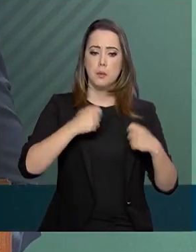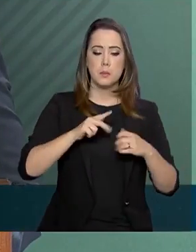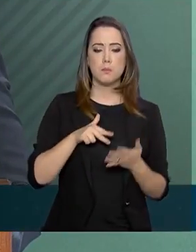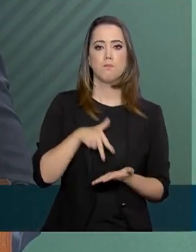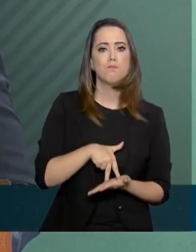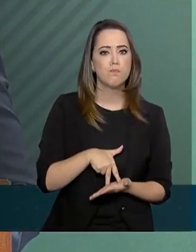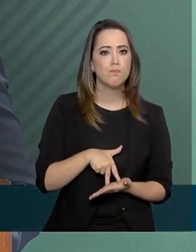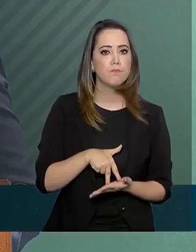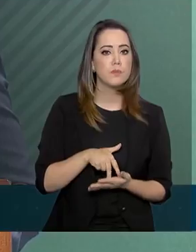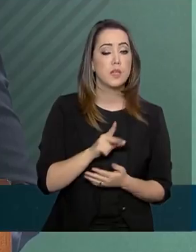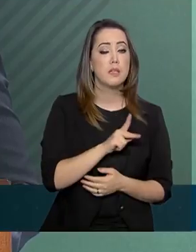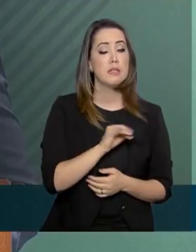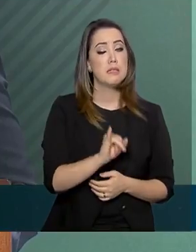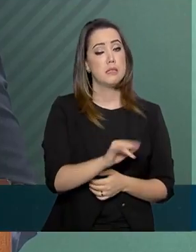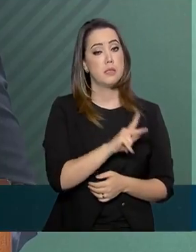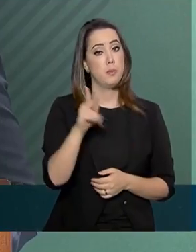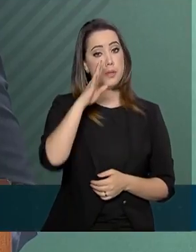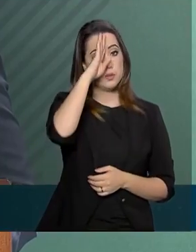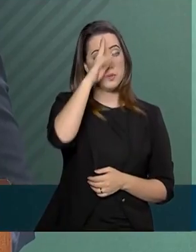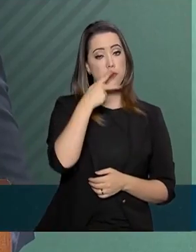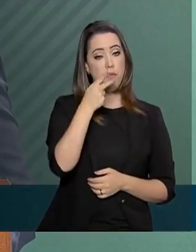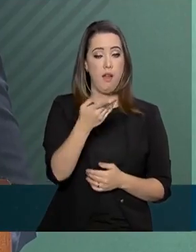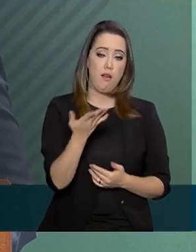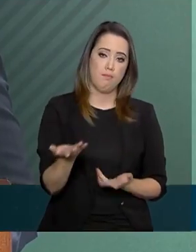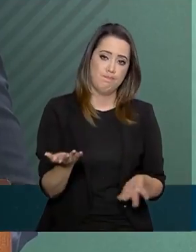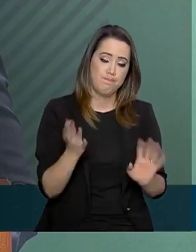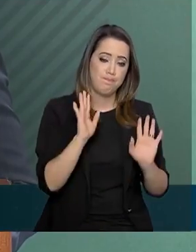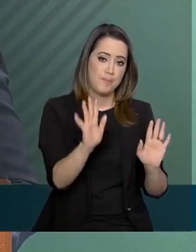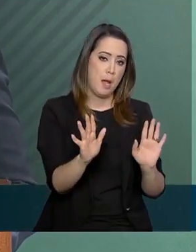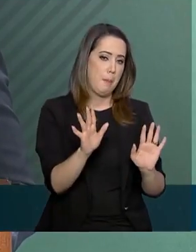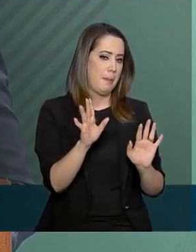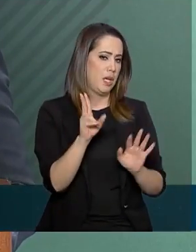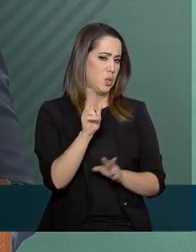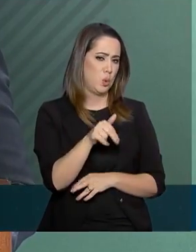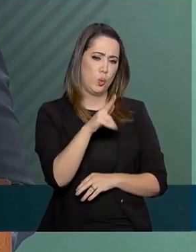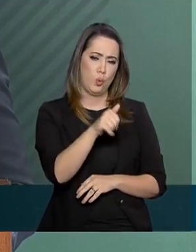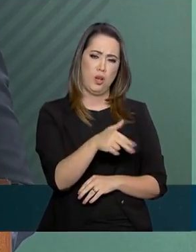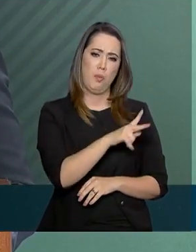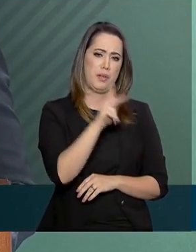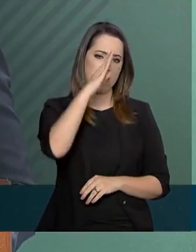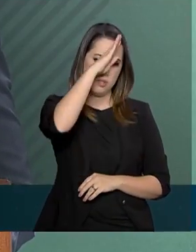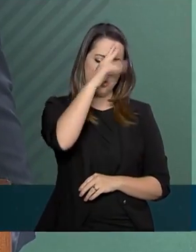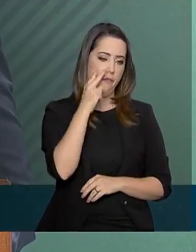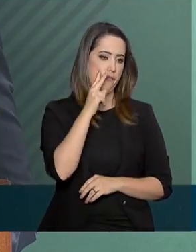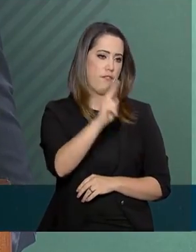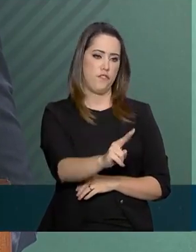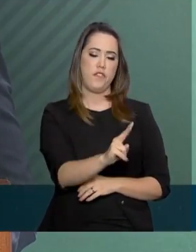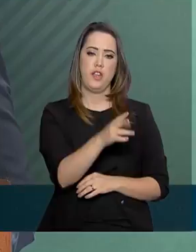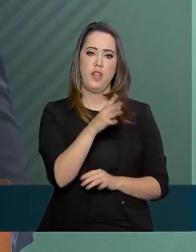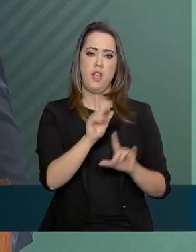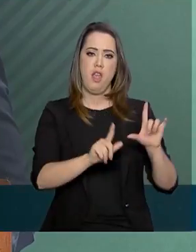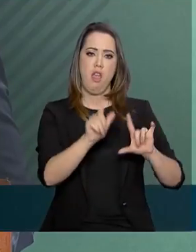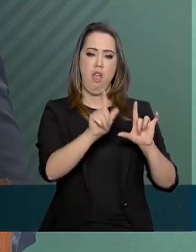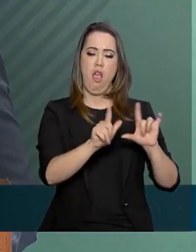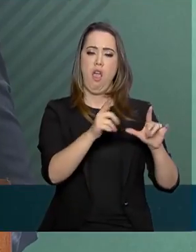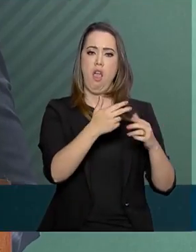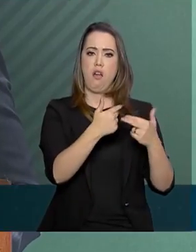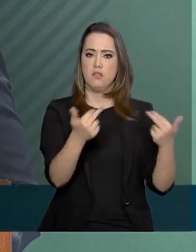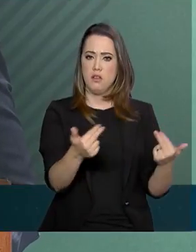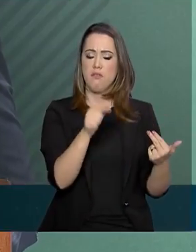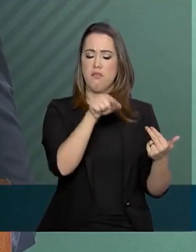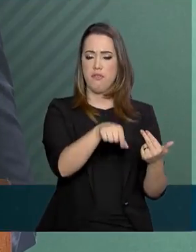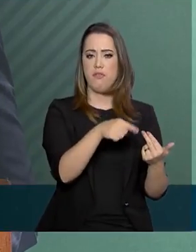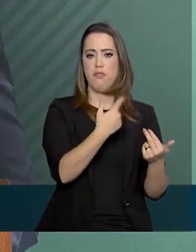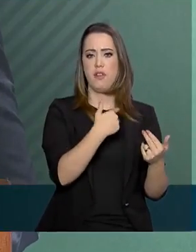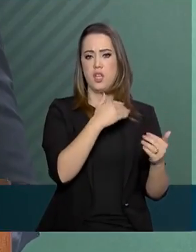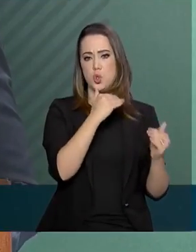se o presidente faz desta maneira mas absolutamente ele não tem a imprensa como um contraponto ao contrário